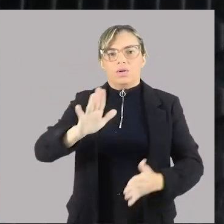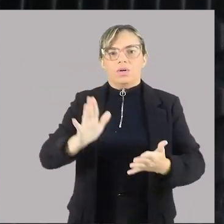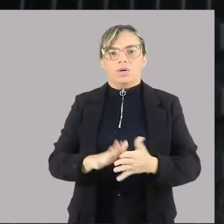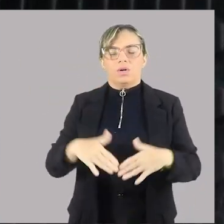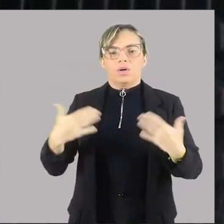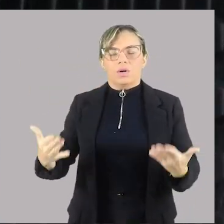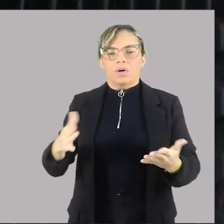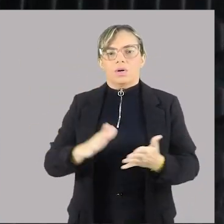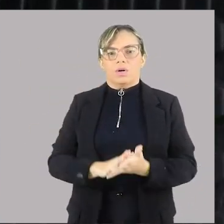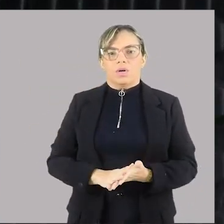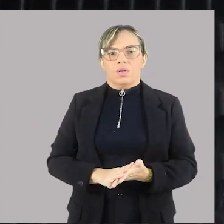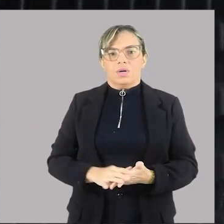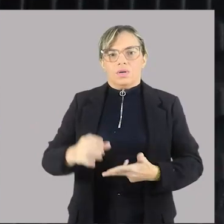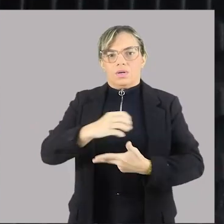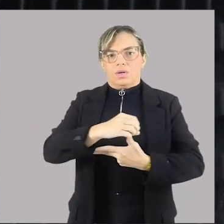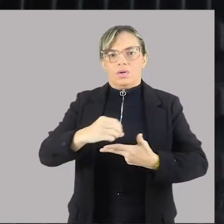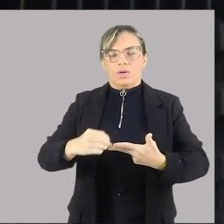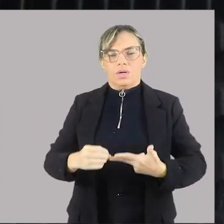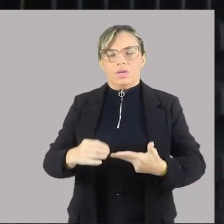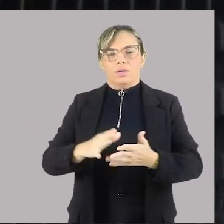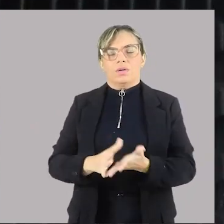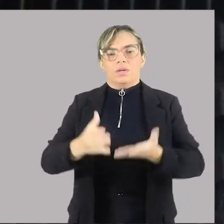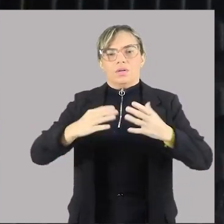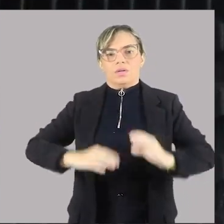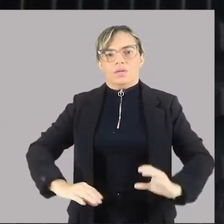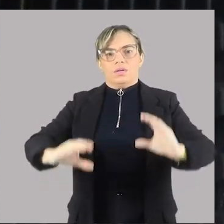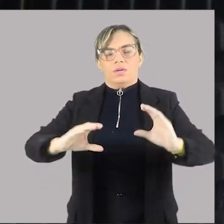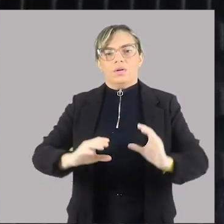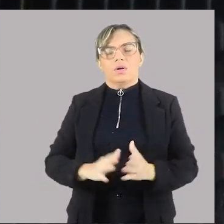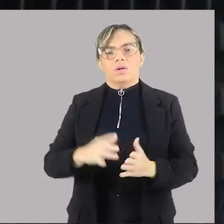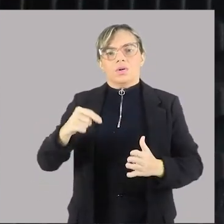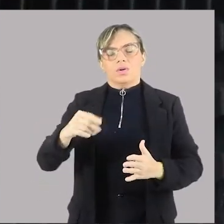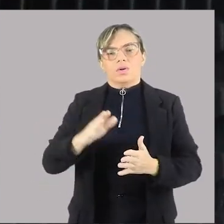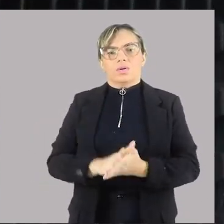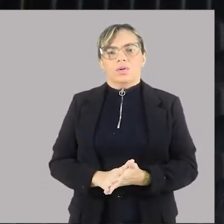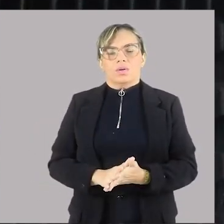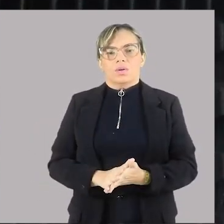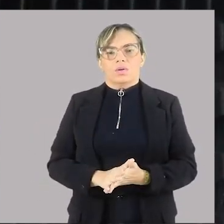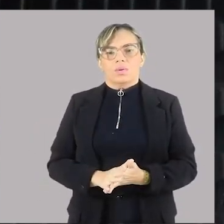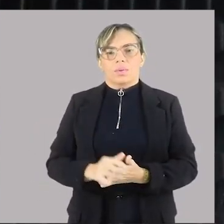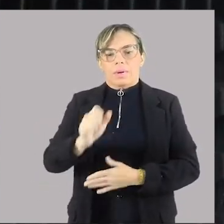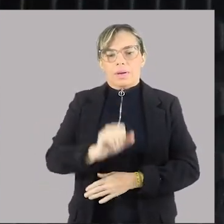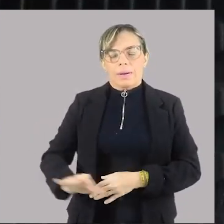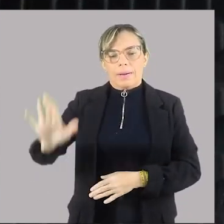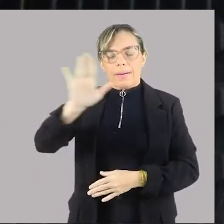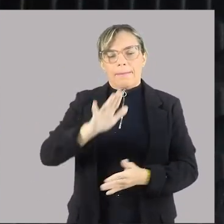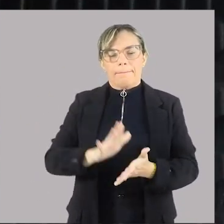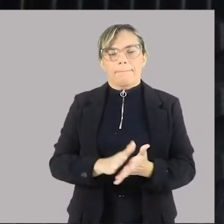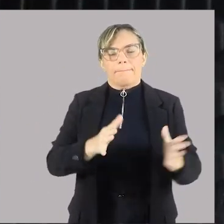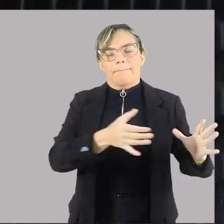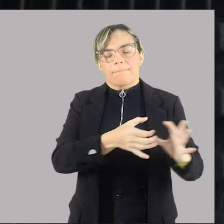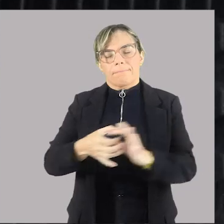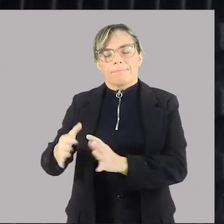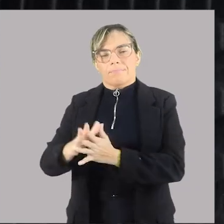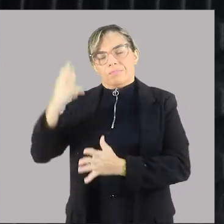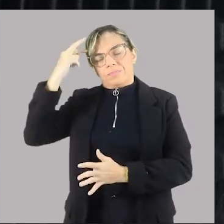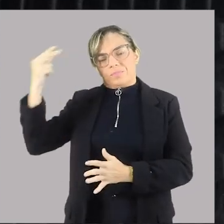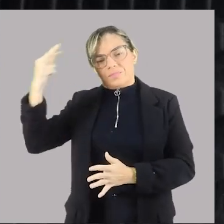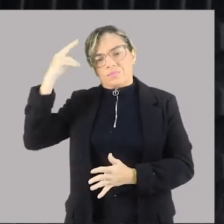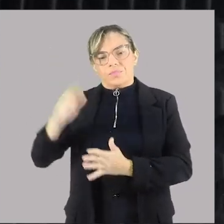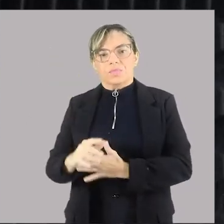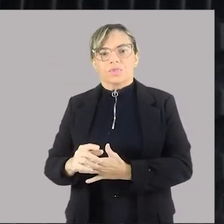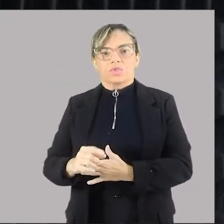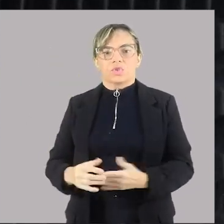muitos do Enem Nacional, ok? Na história da realidade brasileira, da aula de hoje, nós